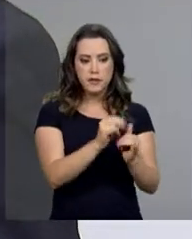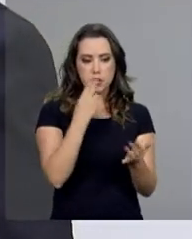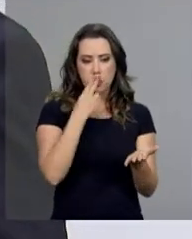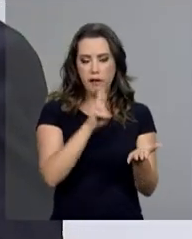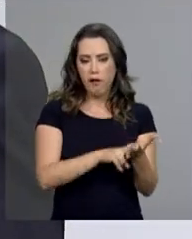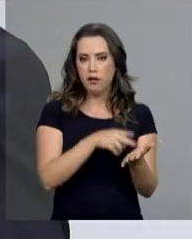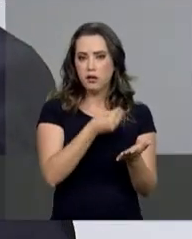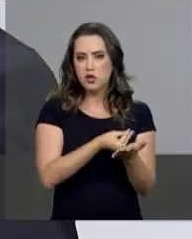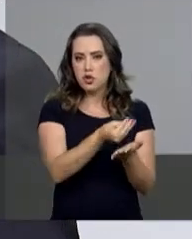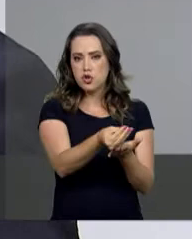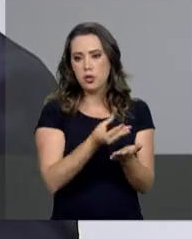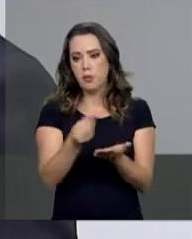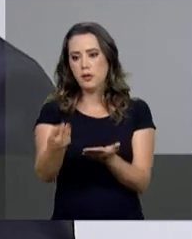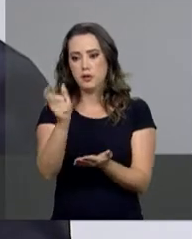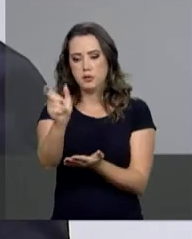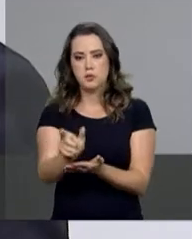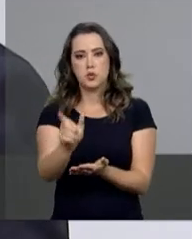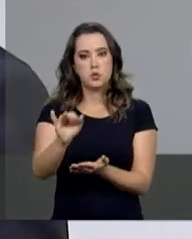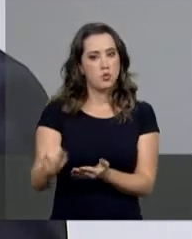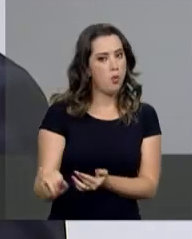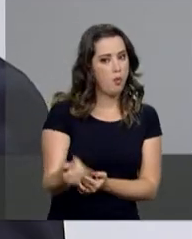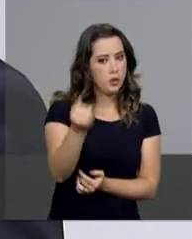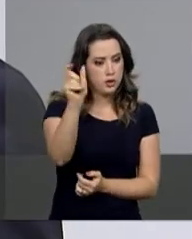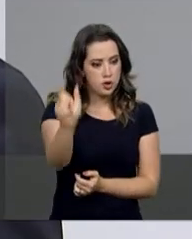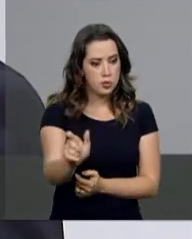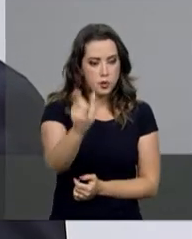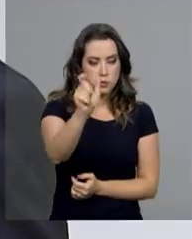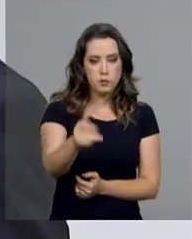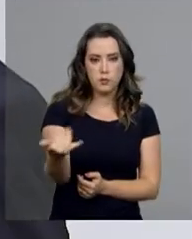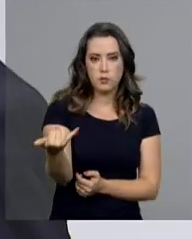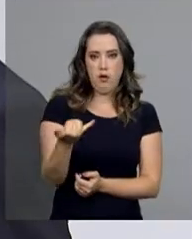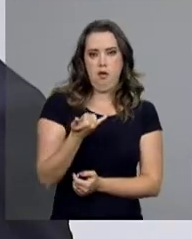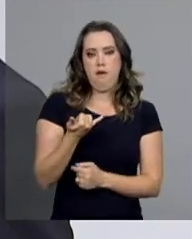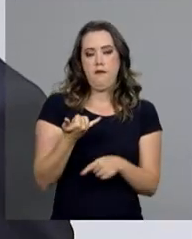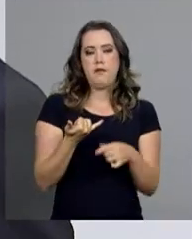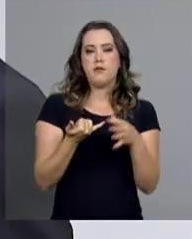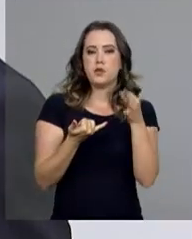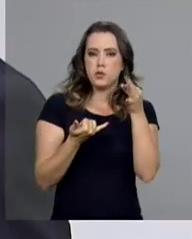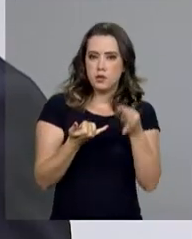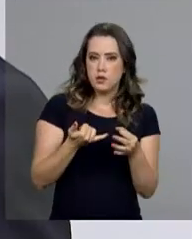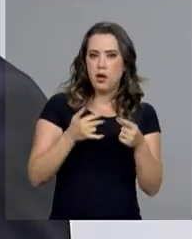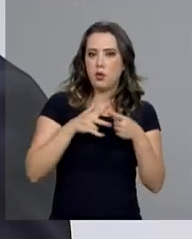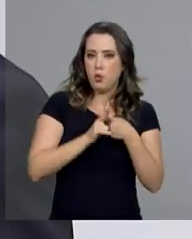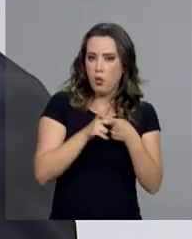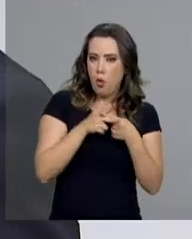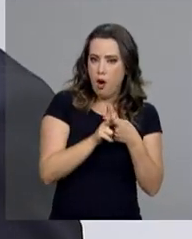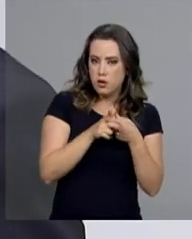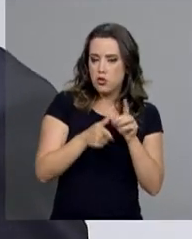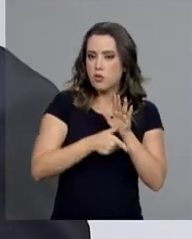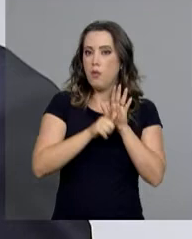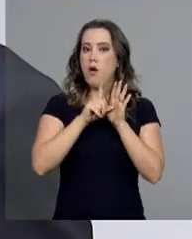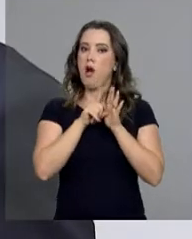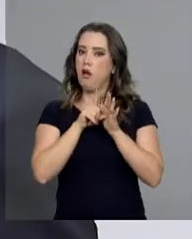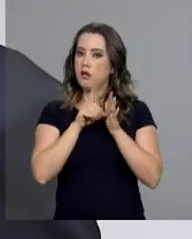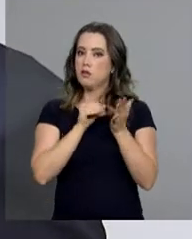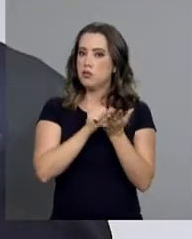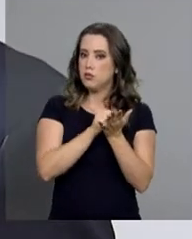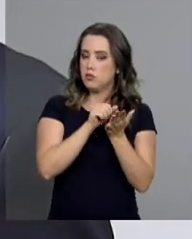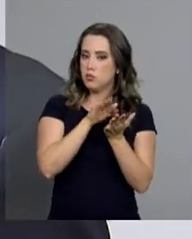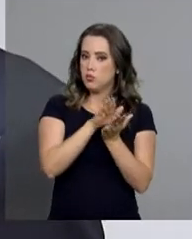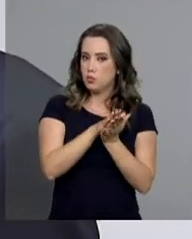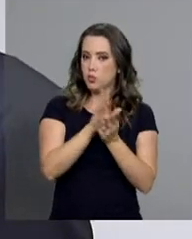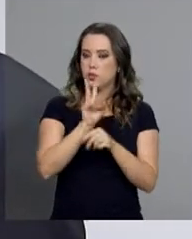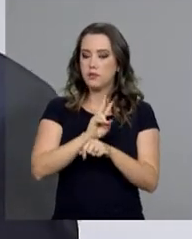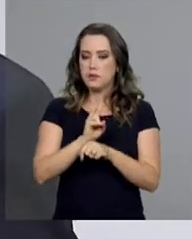de oportunizar para os contribuintes possam se autorregularizar antes de serem autuados pela fiscalização esse